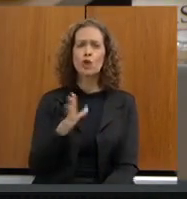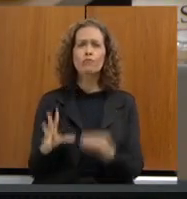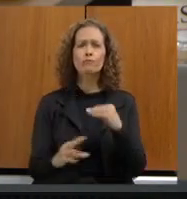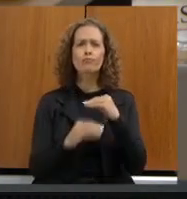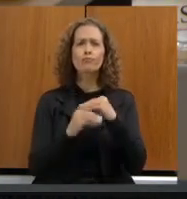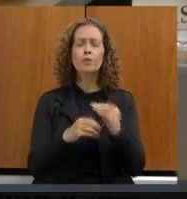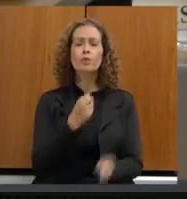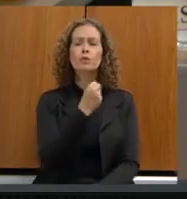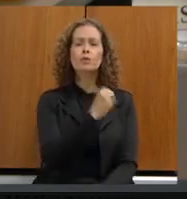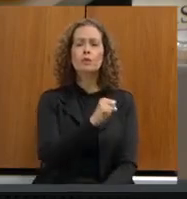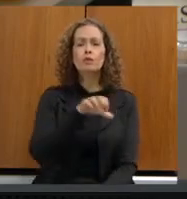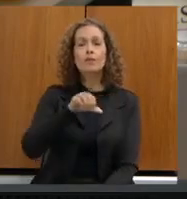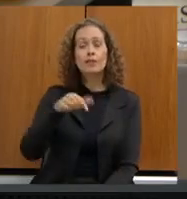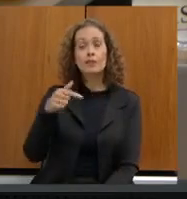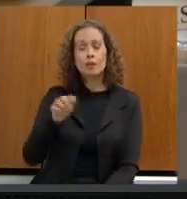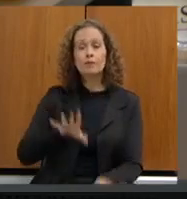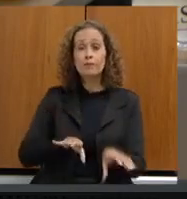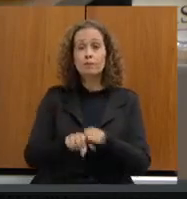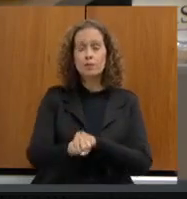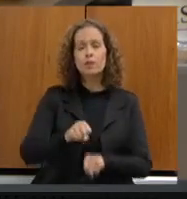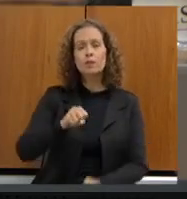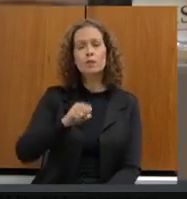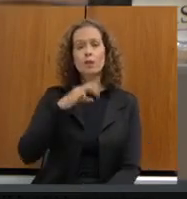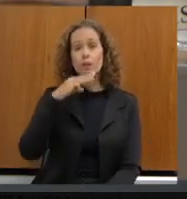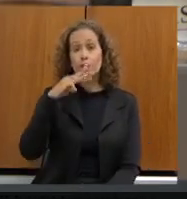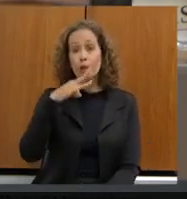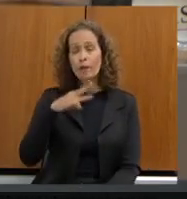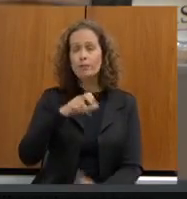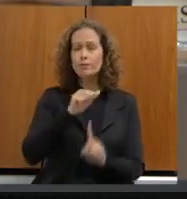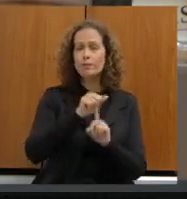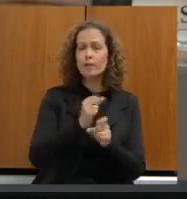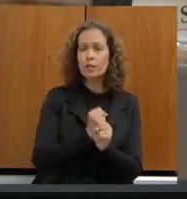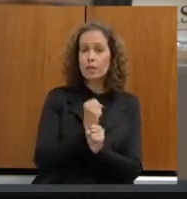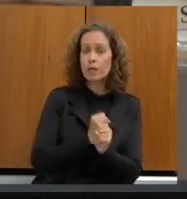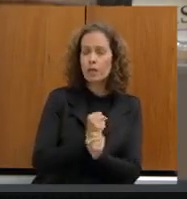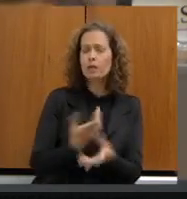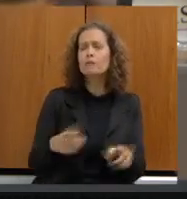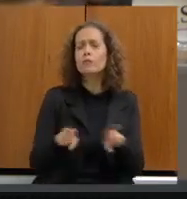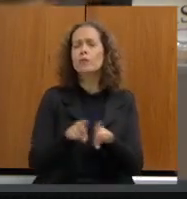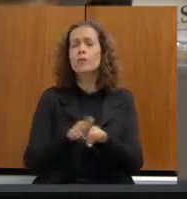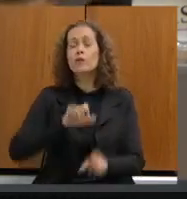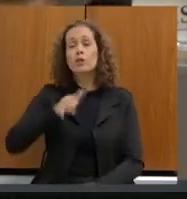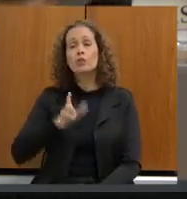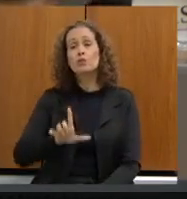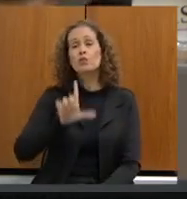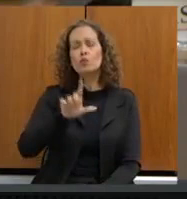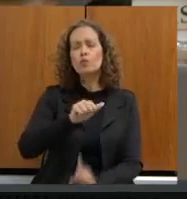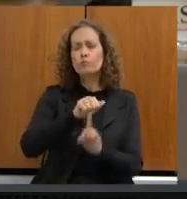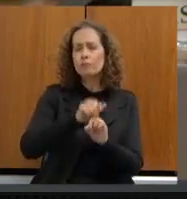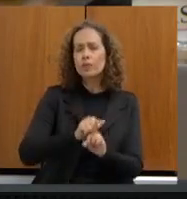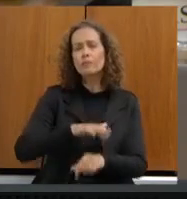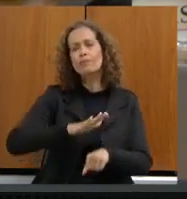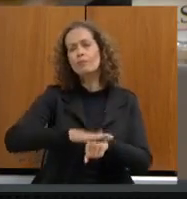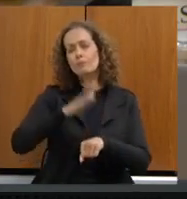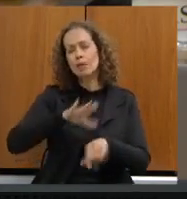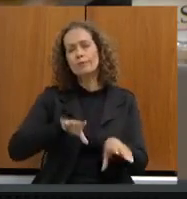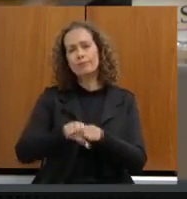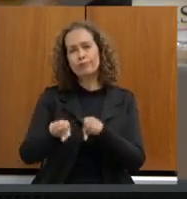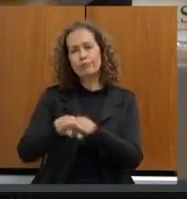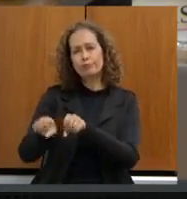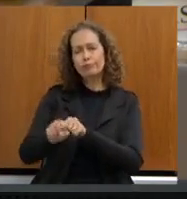9.897 que formarão em março desse ano e agora em Julho nós teremos mais 940 militares formando